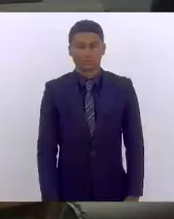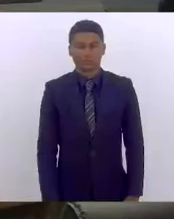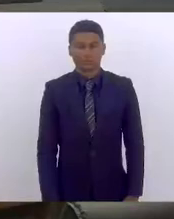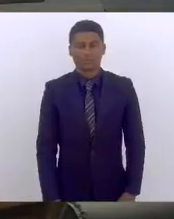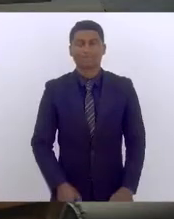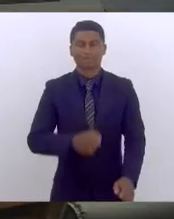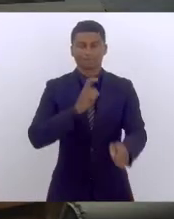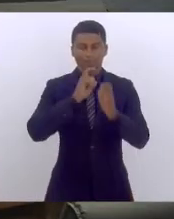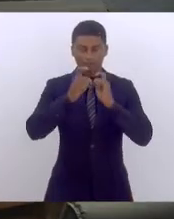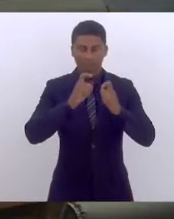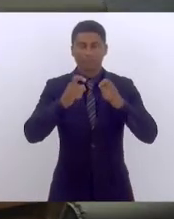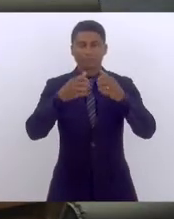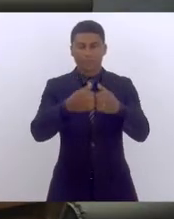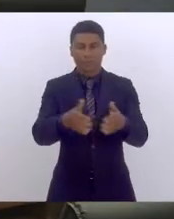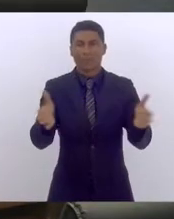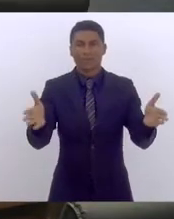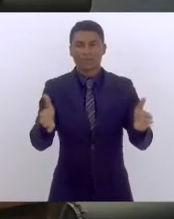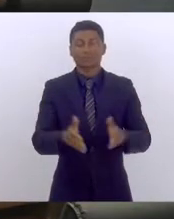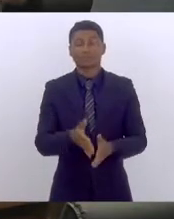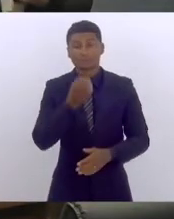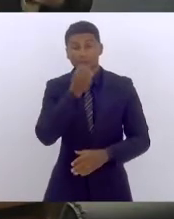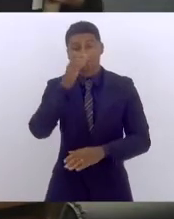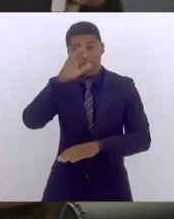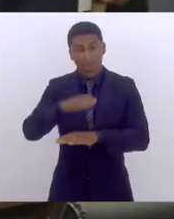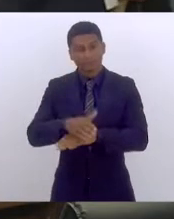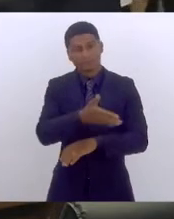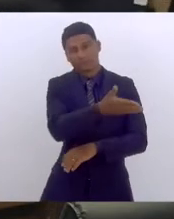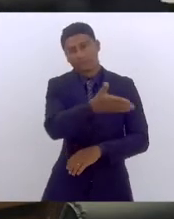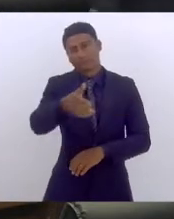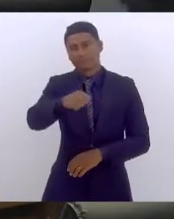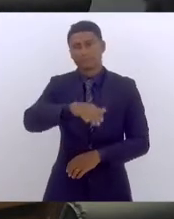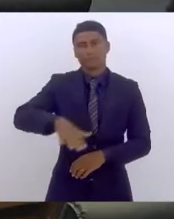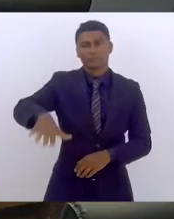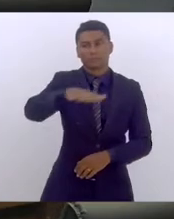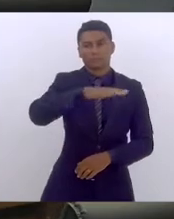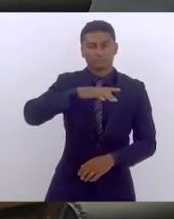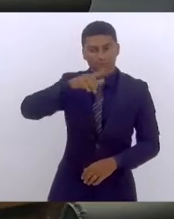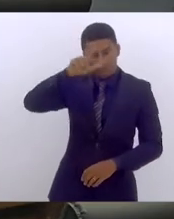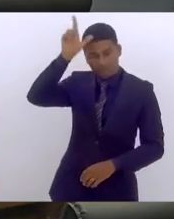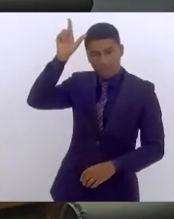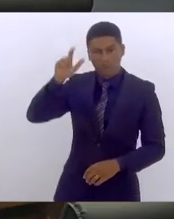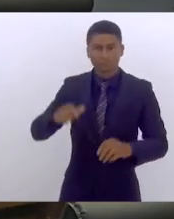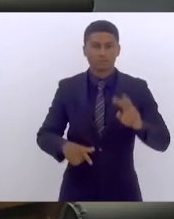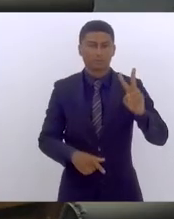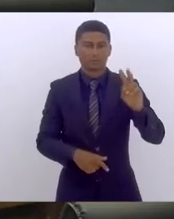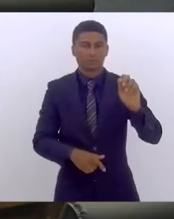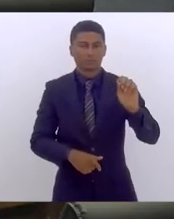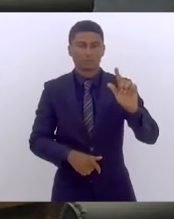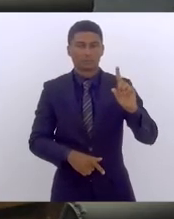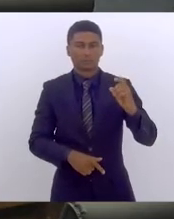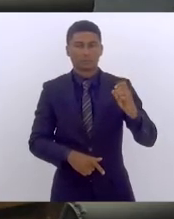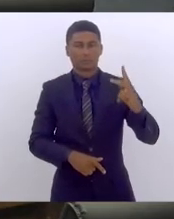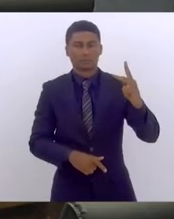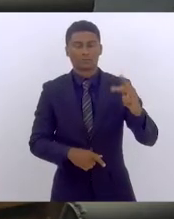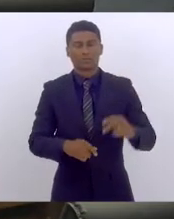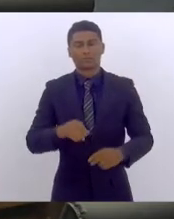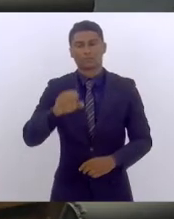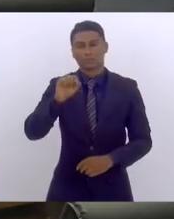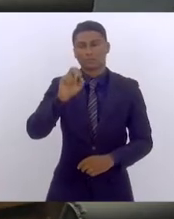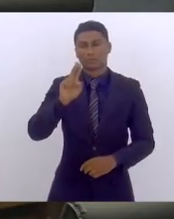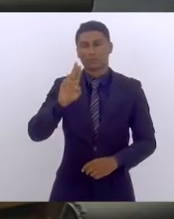Está reaberta a sessão. Boa tarde a todos e todas. Boa tarde, Luiz Paulo, Valdeque Carneiro, Subtenente